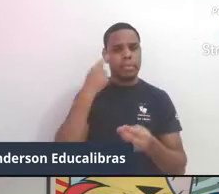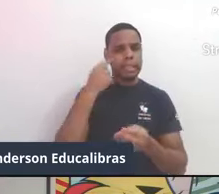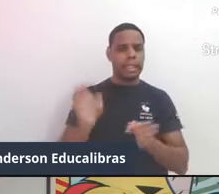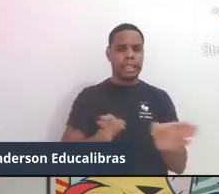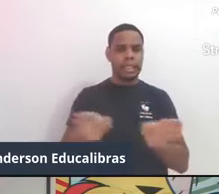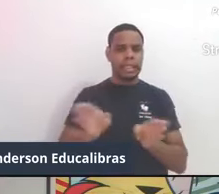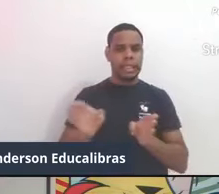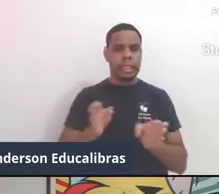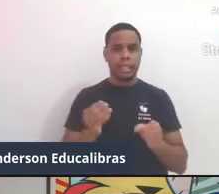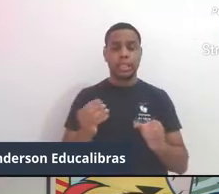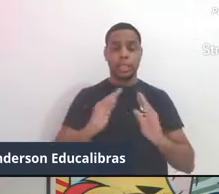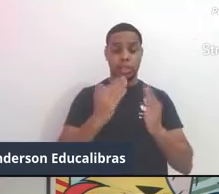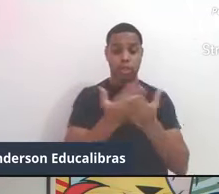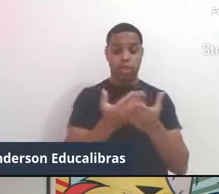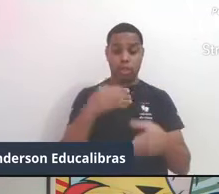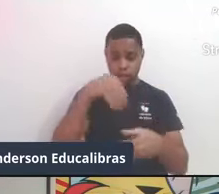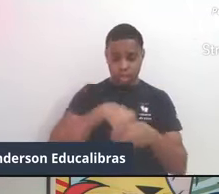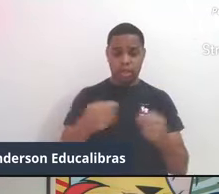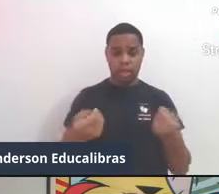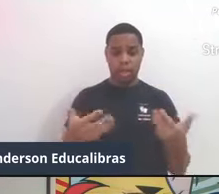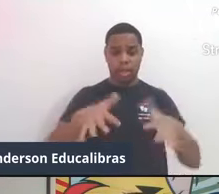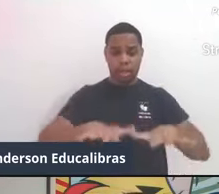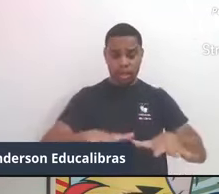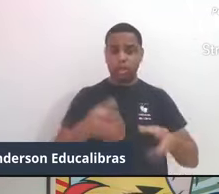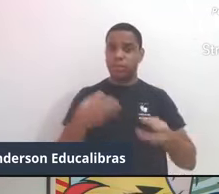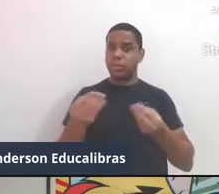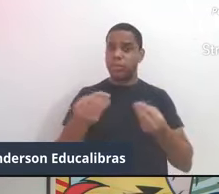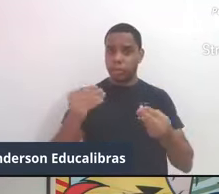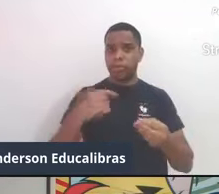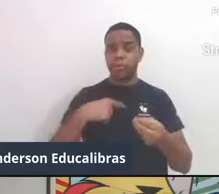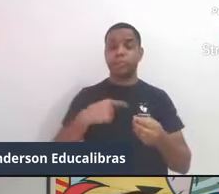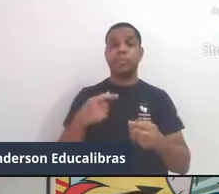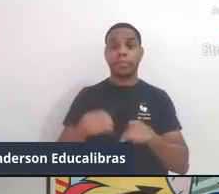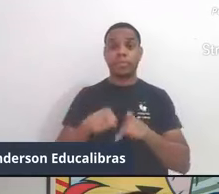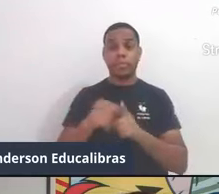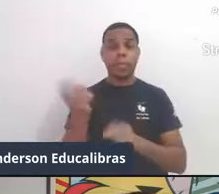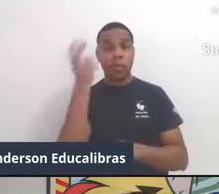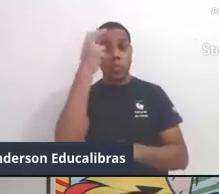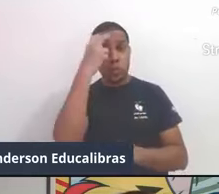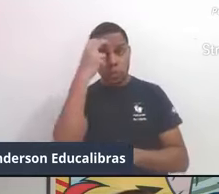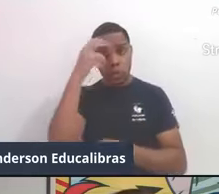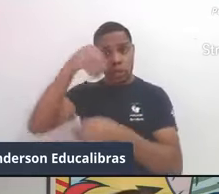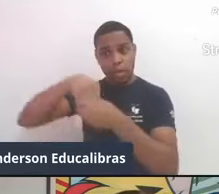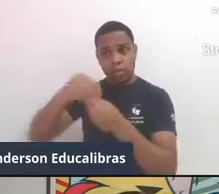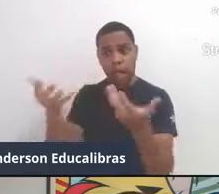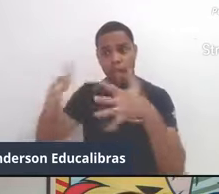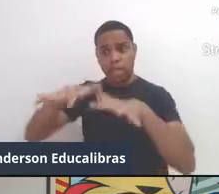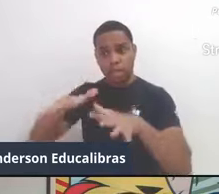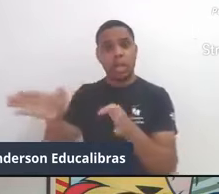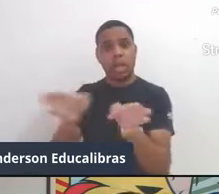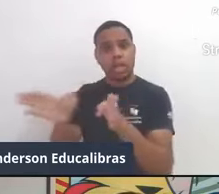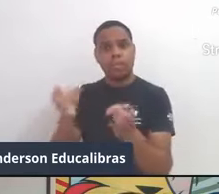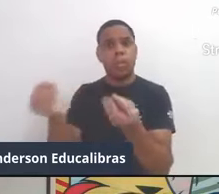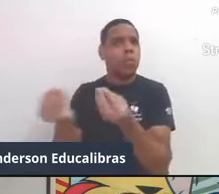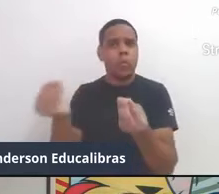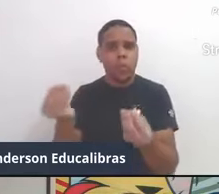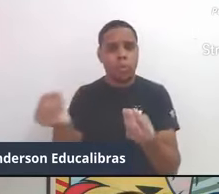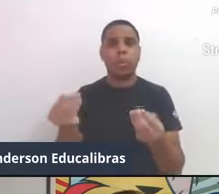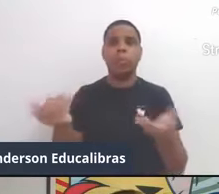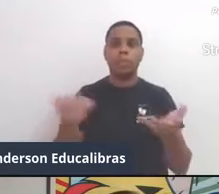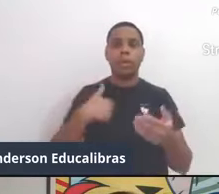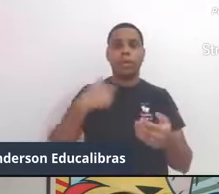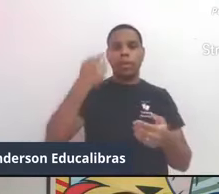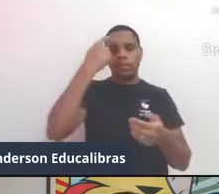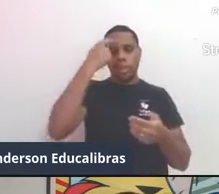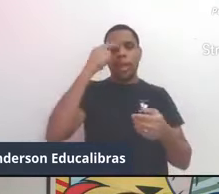uma escola mais inclusiva, como é que a gente traz acessibilidade para a cultura. Então, a gente abriu aqui um pouco